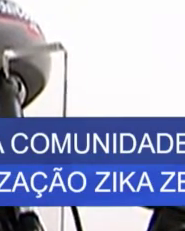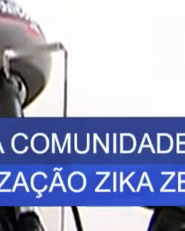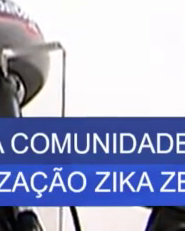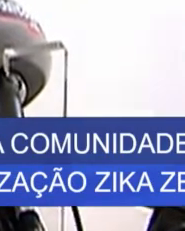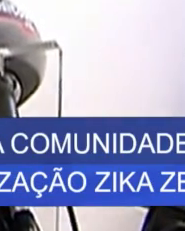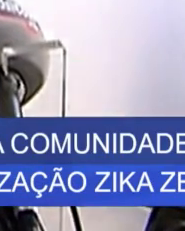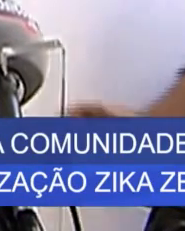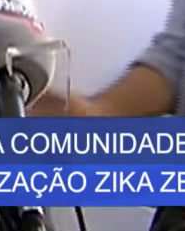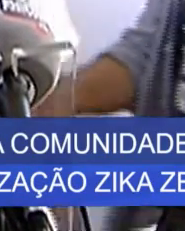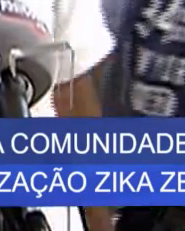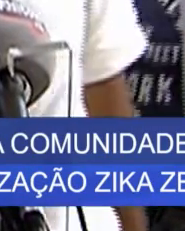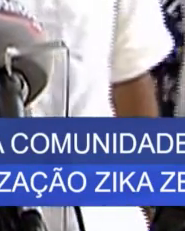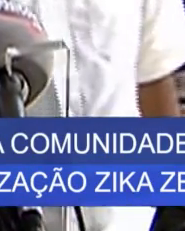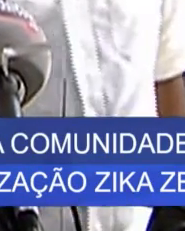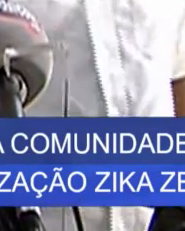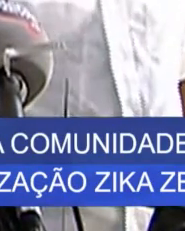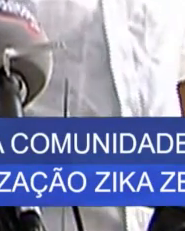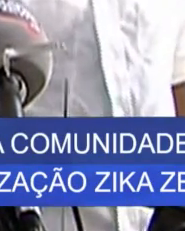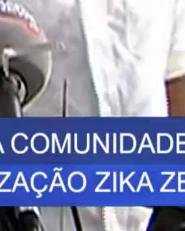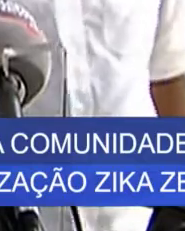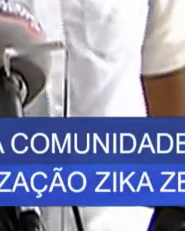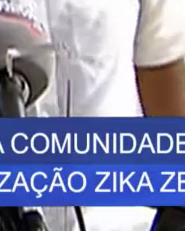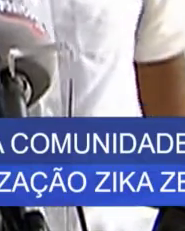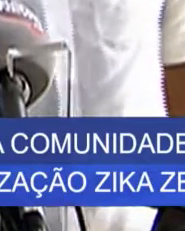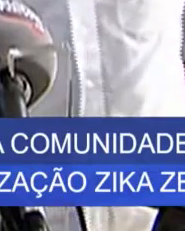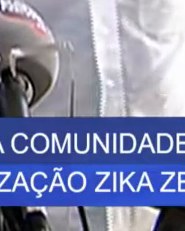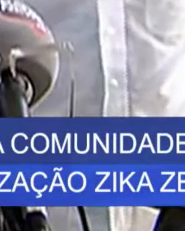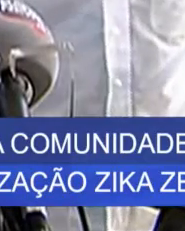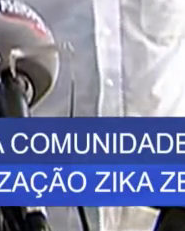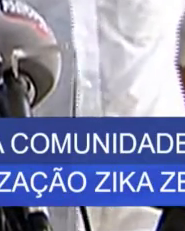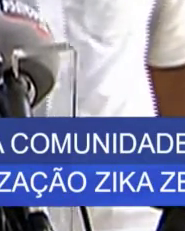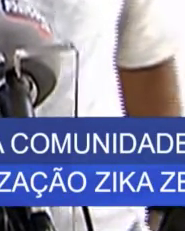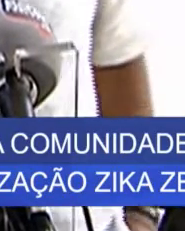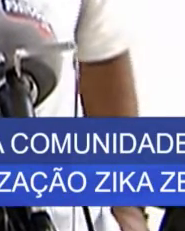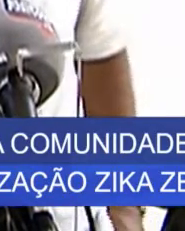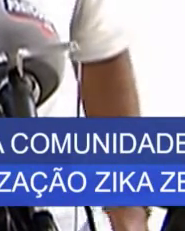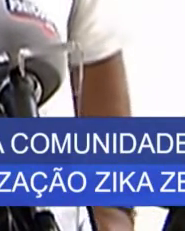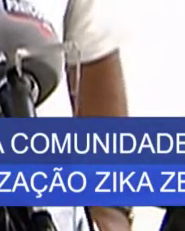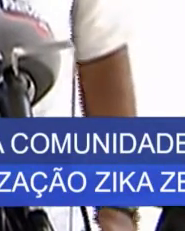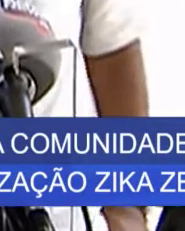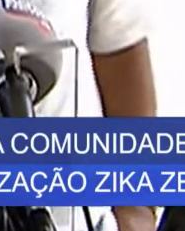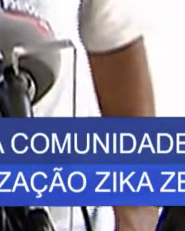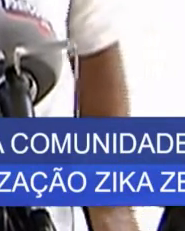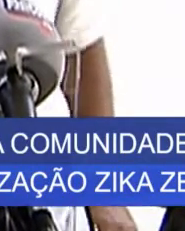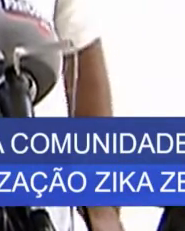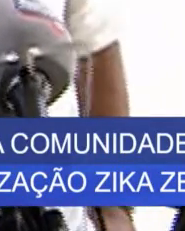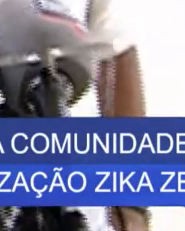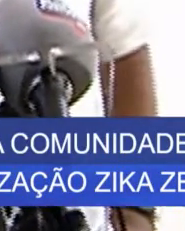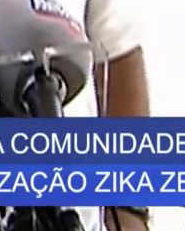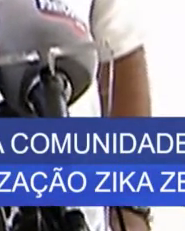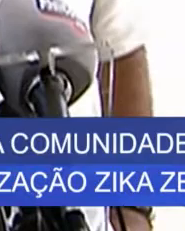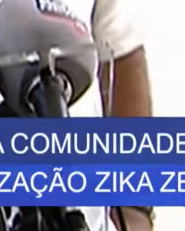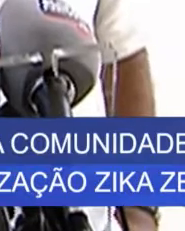Precisamos estar atentos aos possíveis criadores do mosquito. E está aí a presidenta Dilma Rousseff, vai falar com os jornalistas.